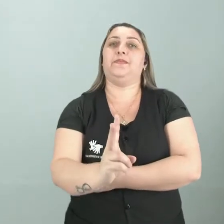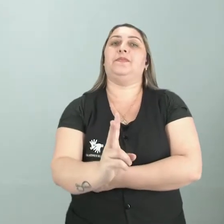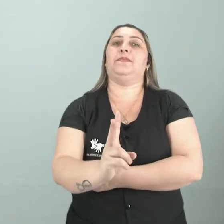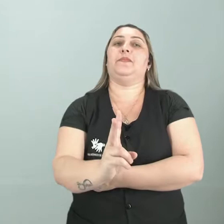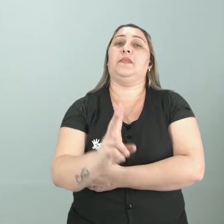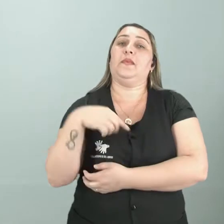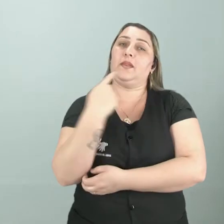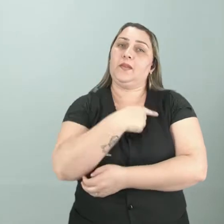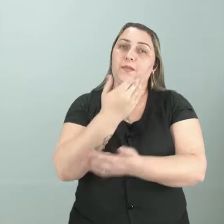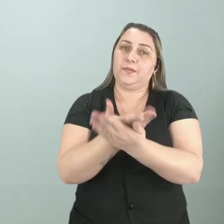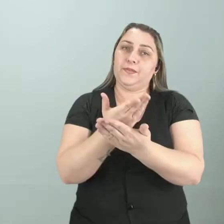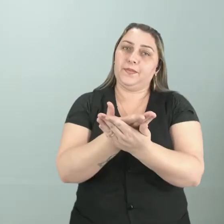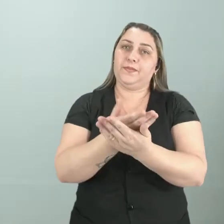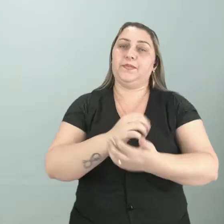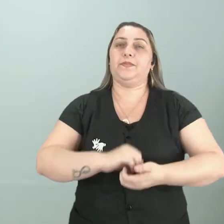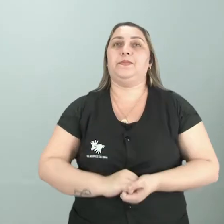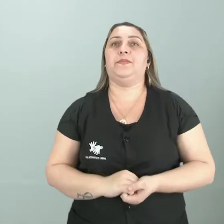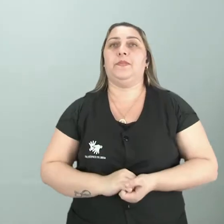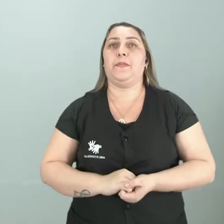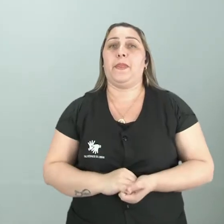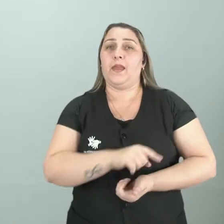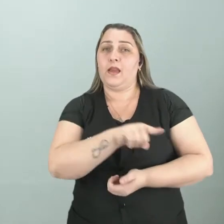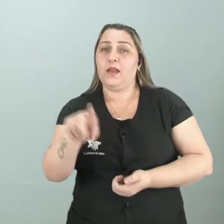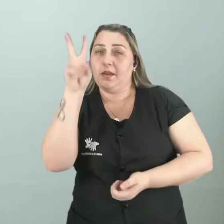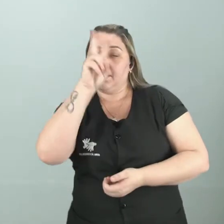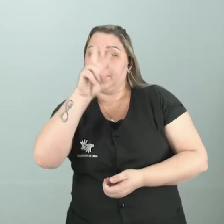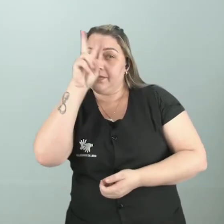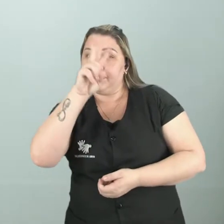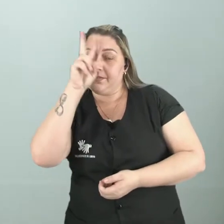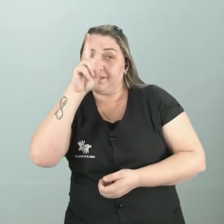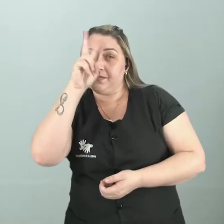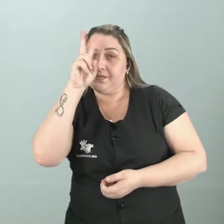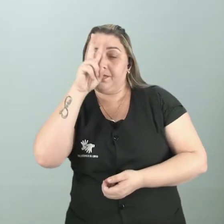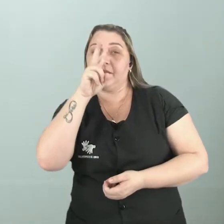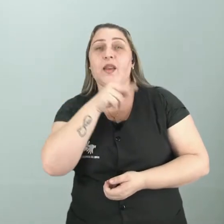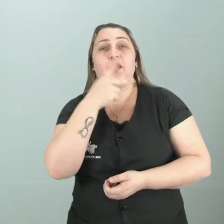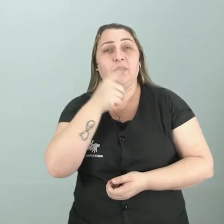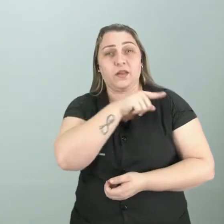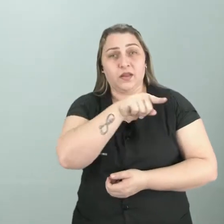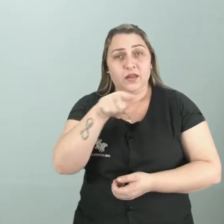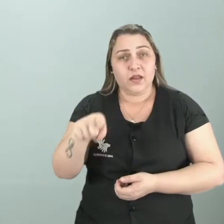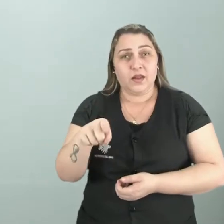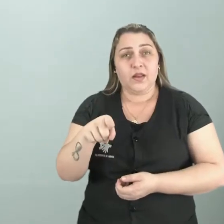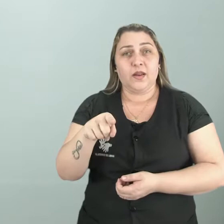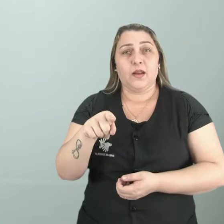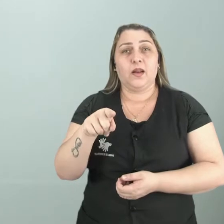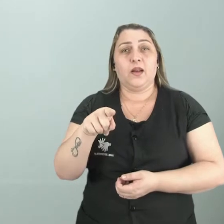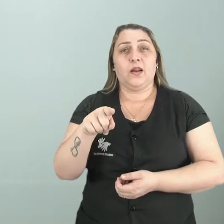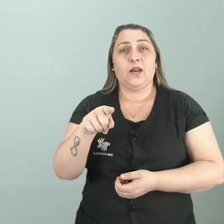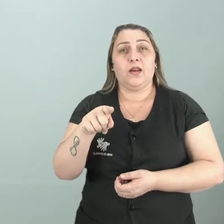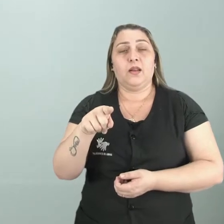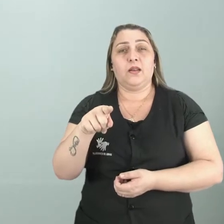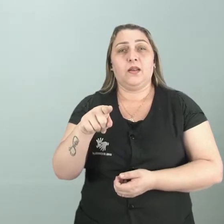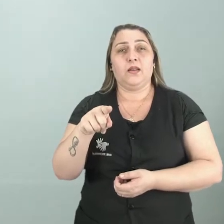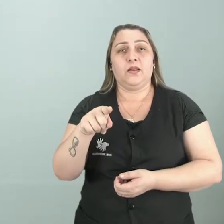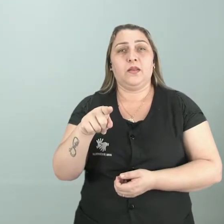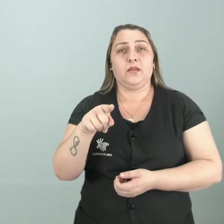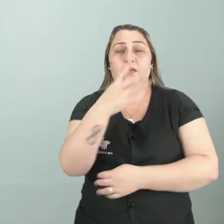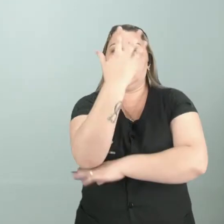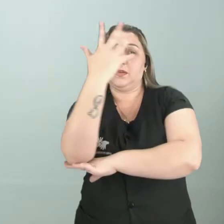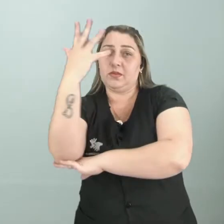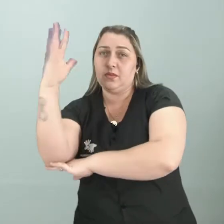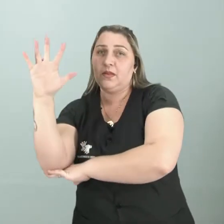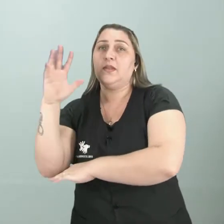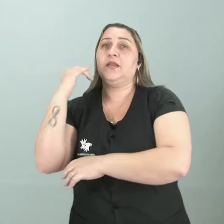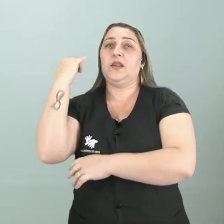continuidade à nossa aula. Vocês lembram que eu falei para vocês sobre paisagens? Paisagem